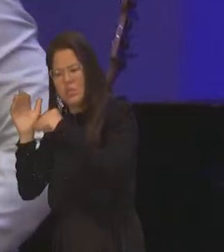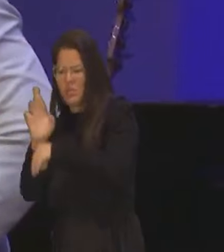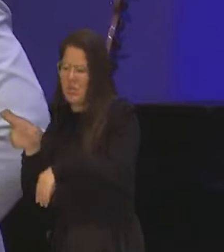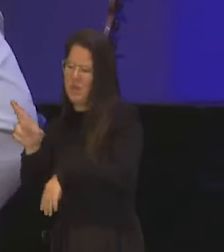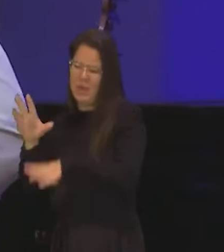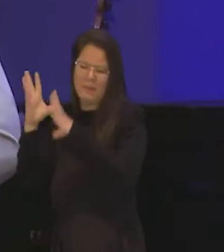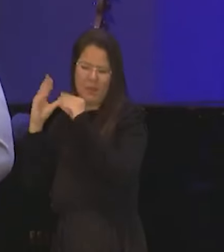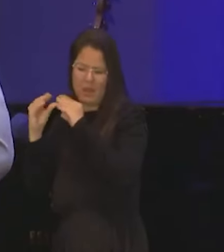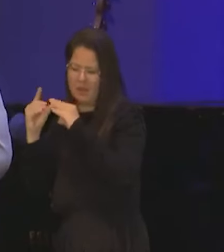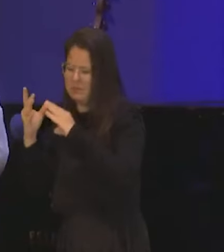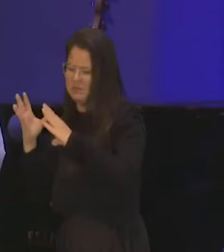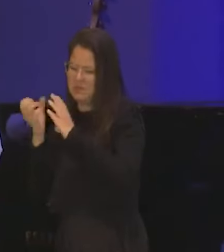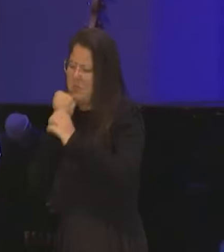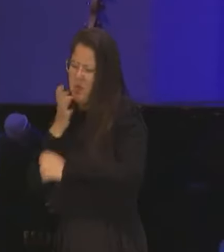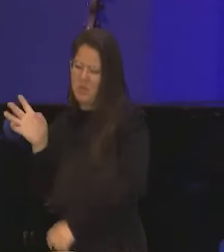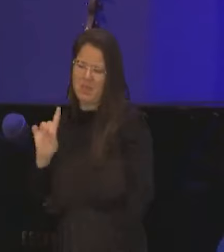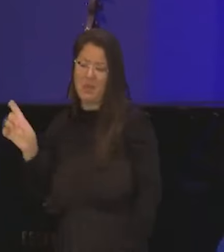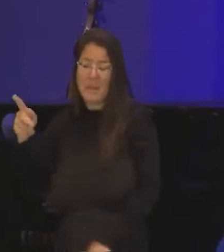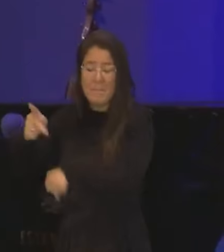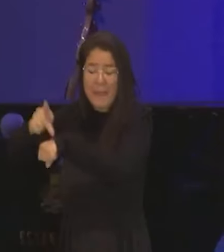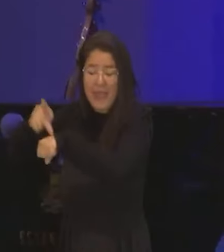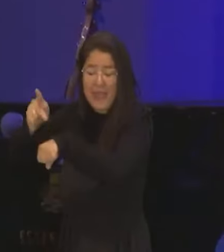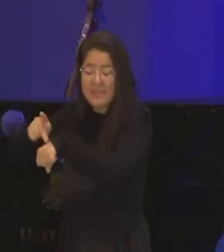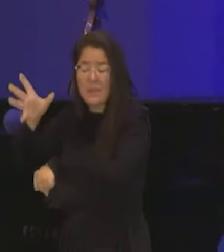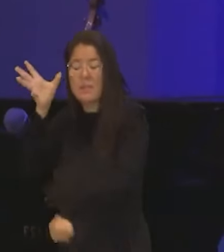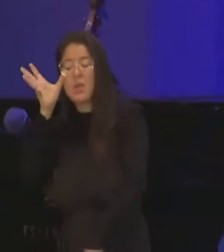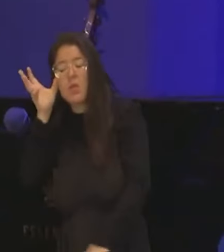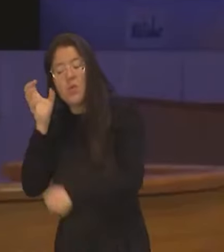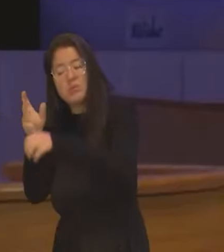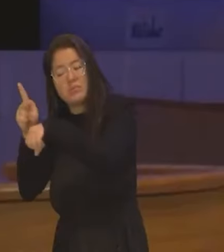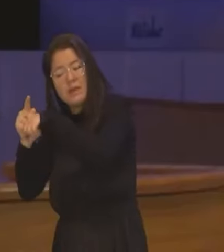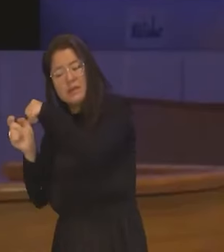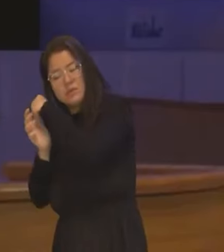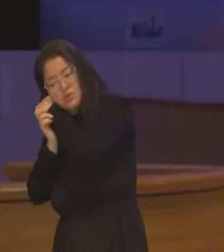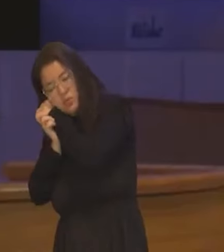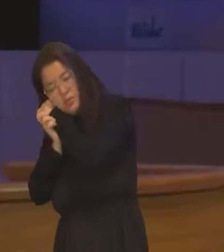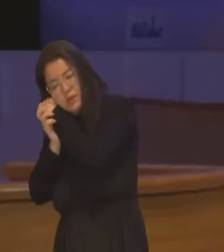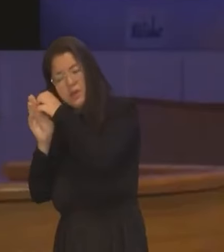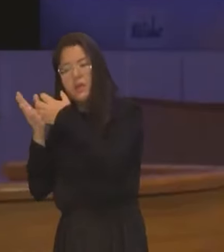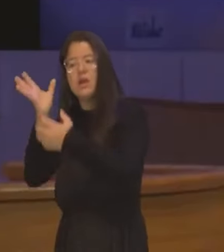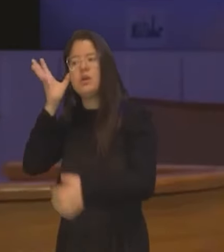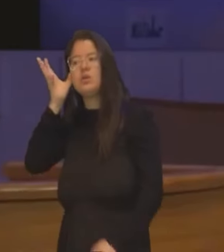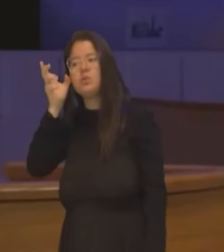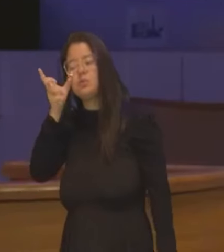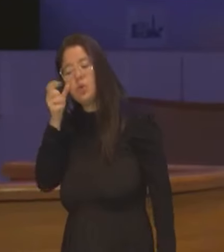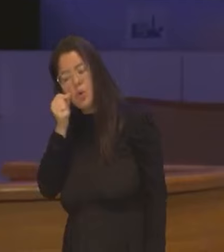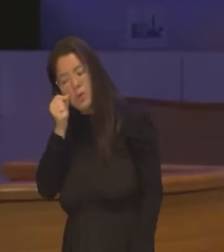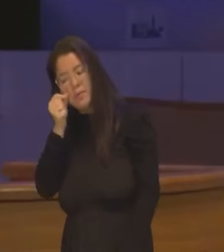ganso, uma rocha. Ele pega no sono,